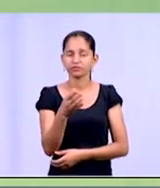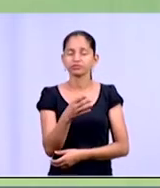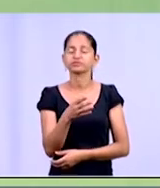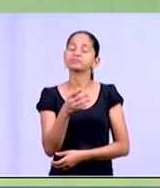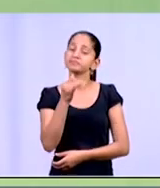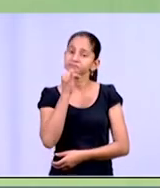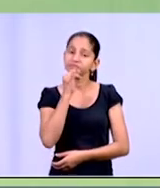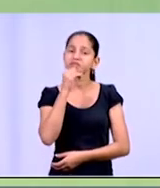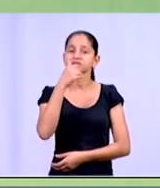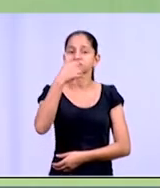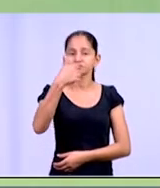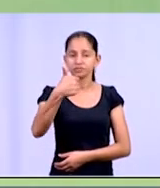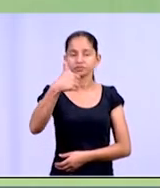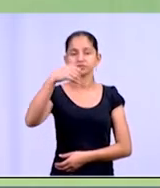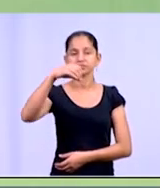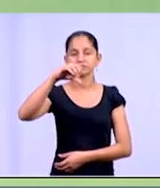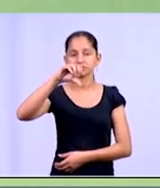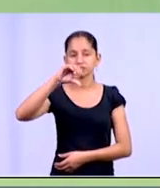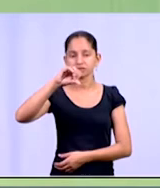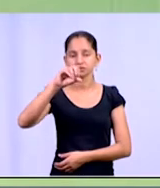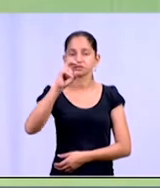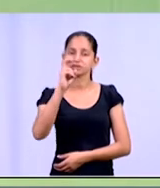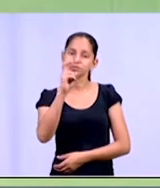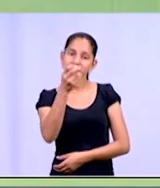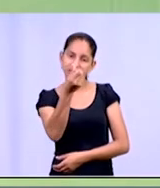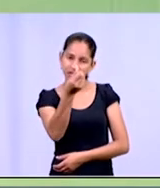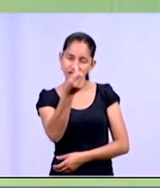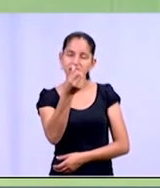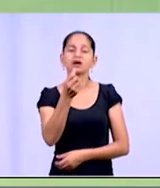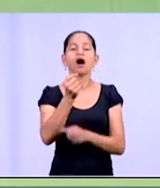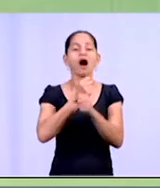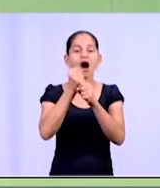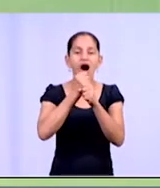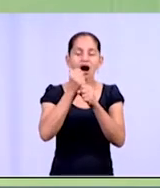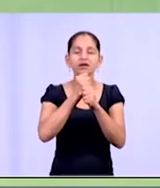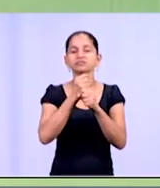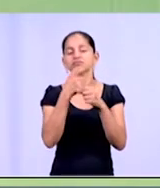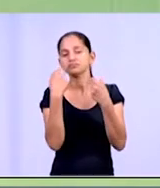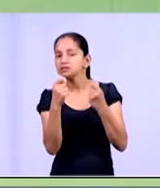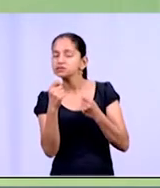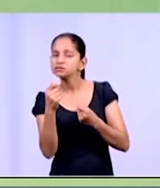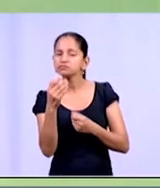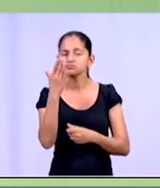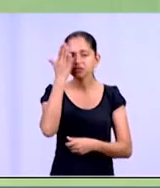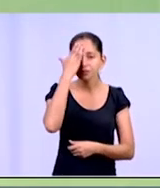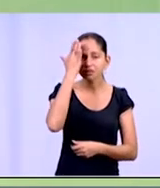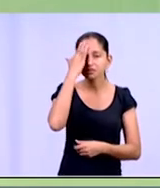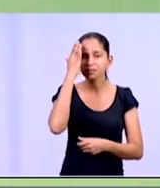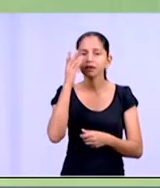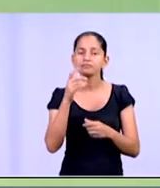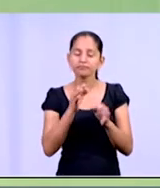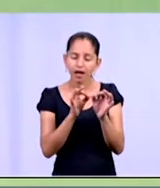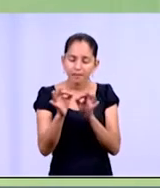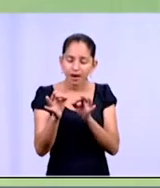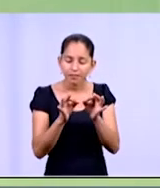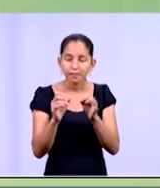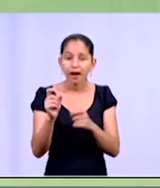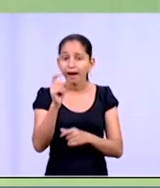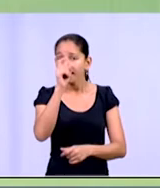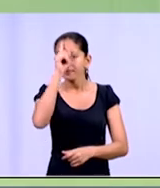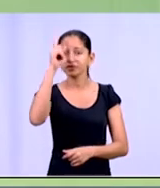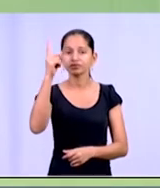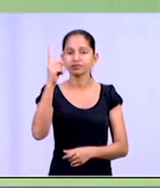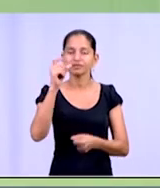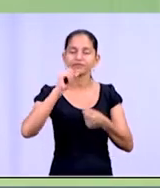em 1956, logo depois. Há uma necessidade de descobrir alguma coisa, logo depois já colocava em produção, e até hoje a gente faz